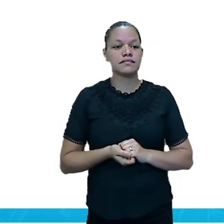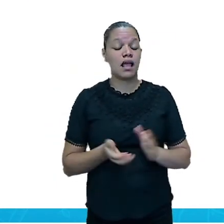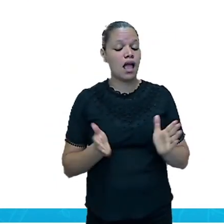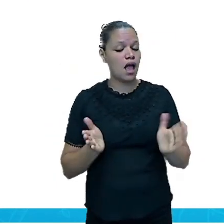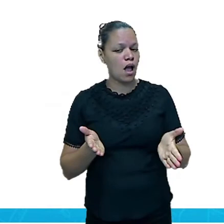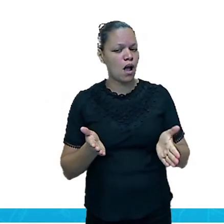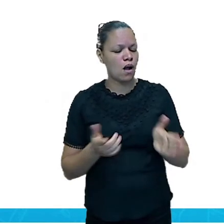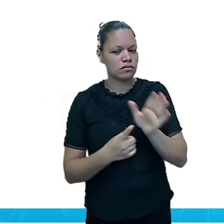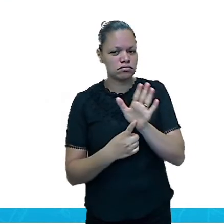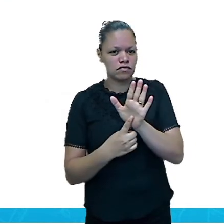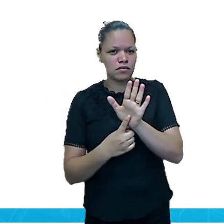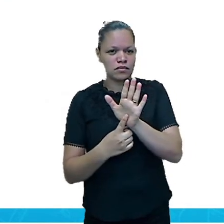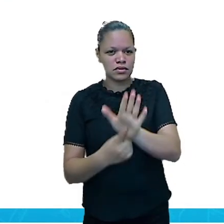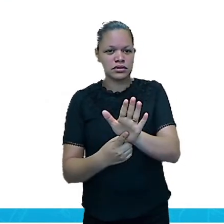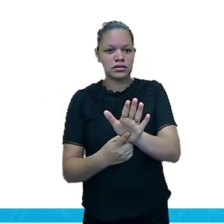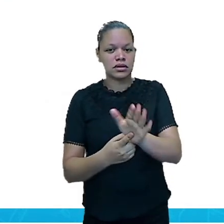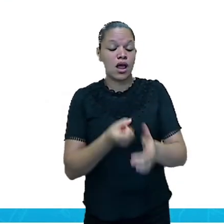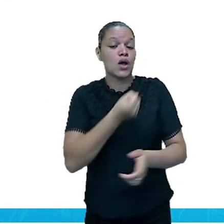é